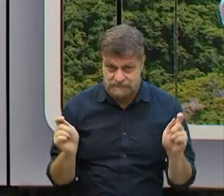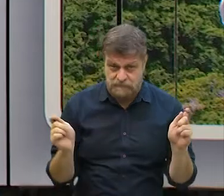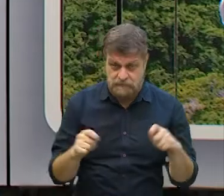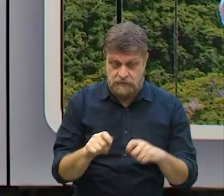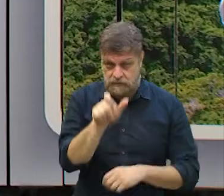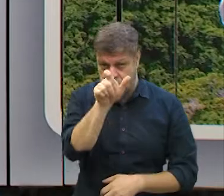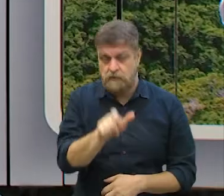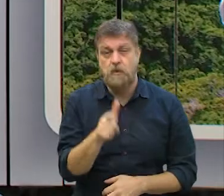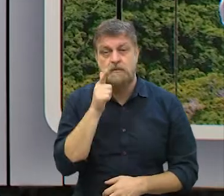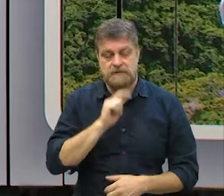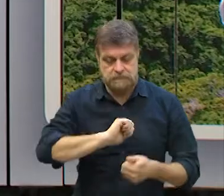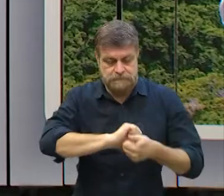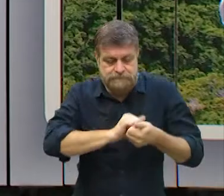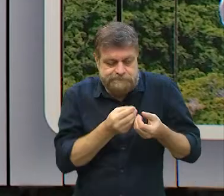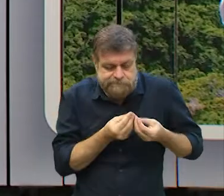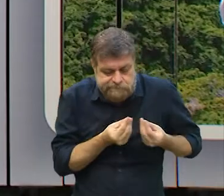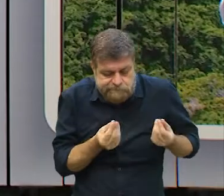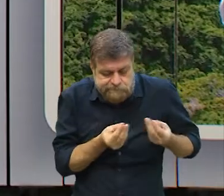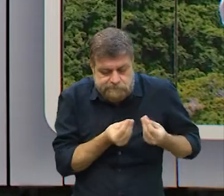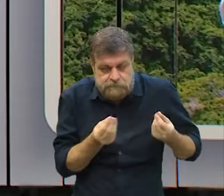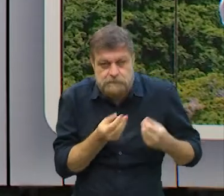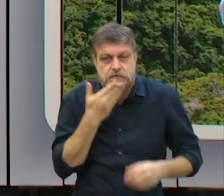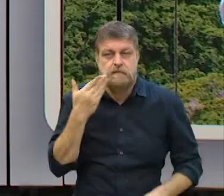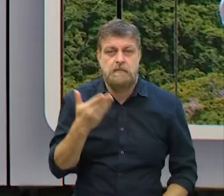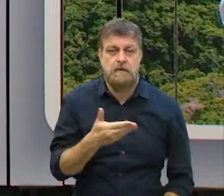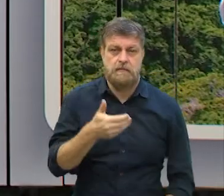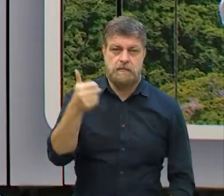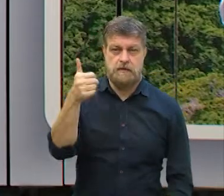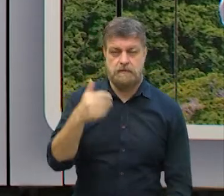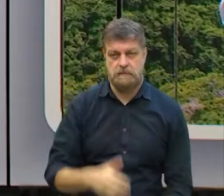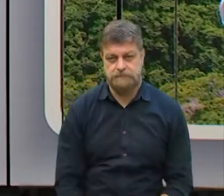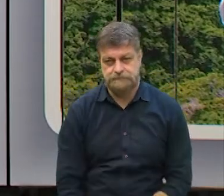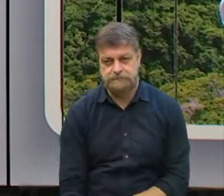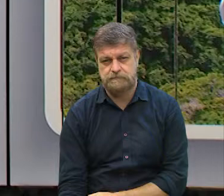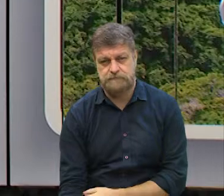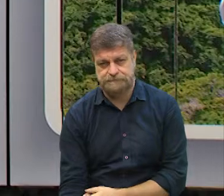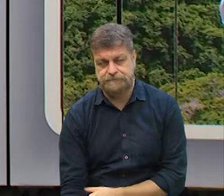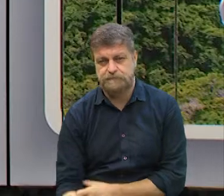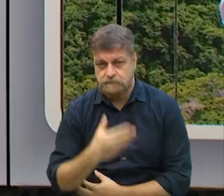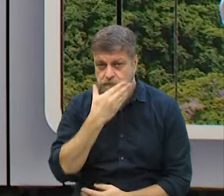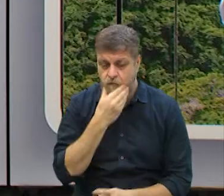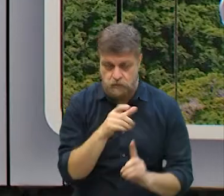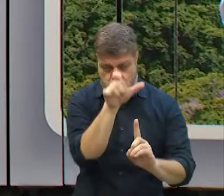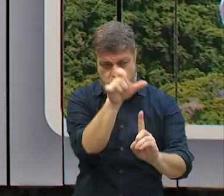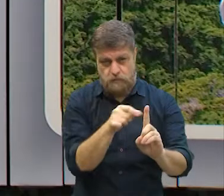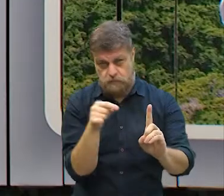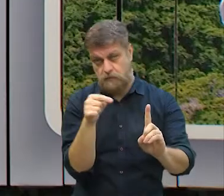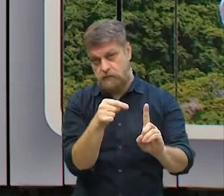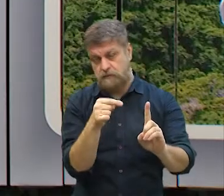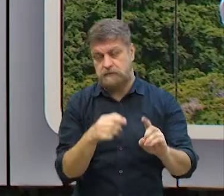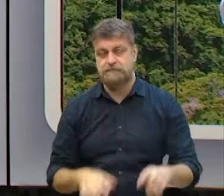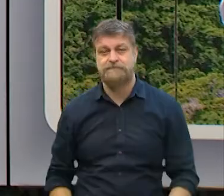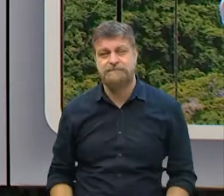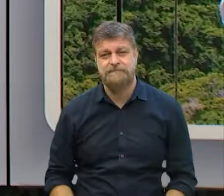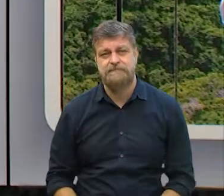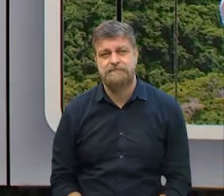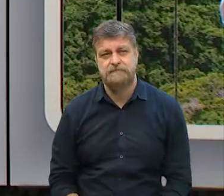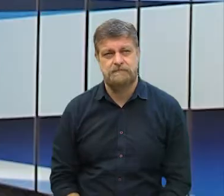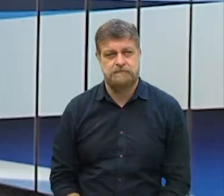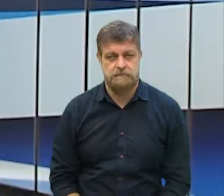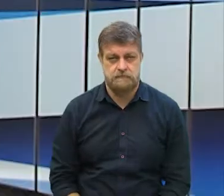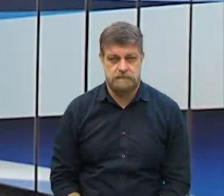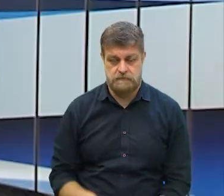possa trazer uma qualidade de vida melhor para essa pessoa. Esse homem, né, no caso, que nós estamos falando de câncer de